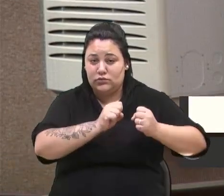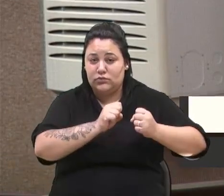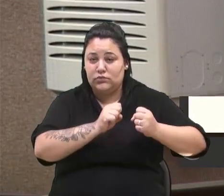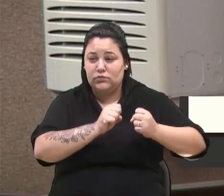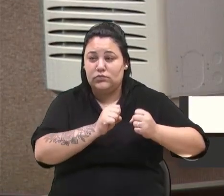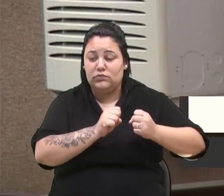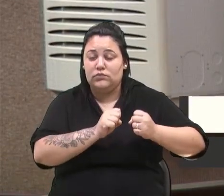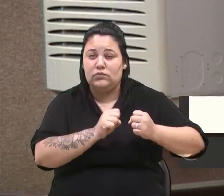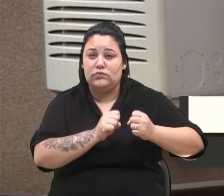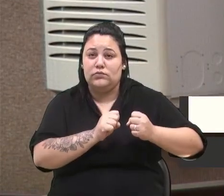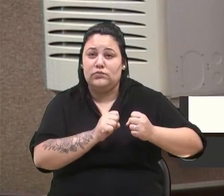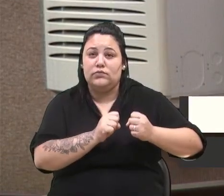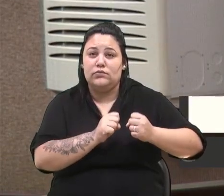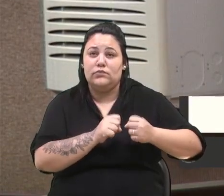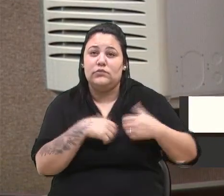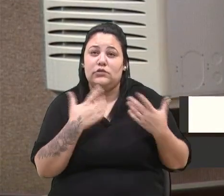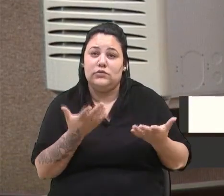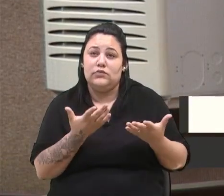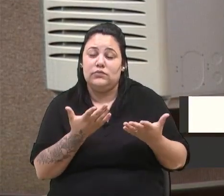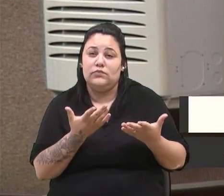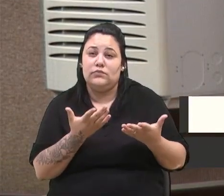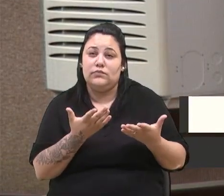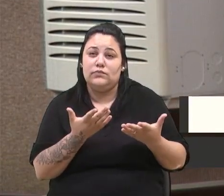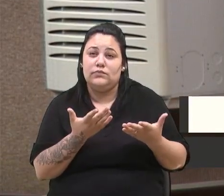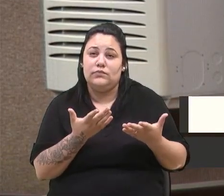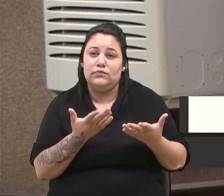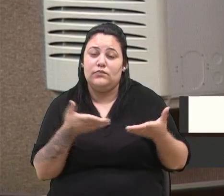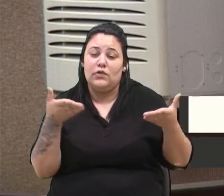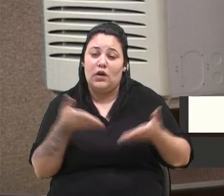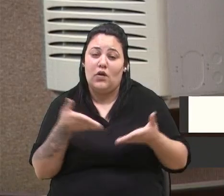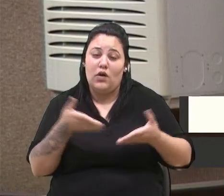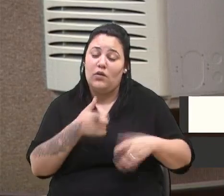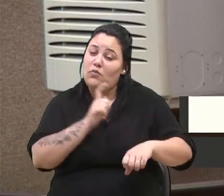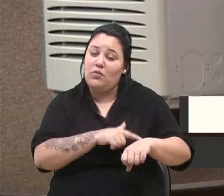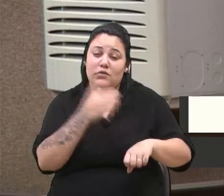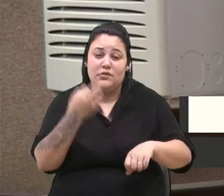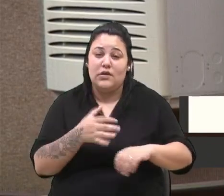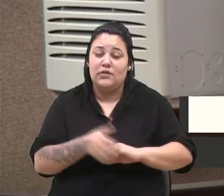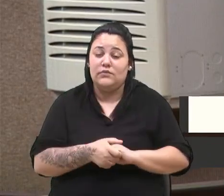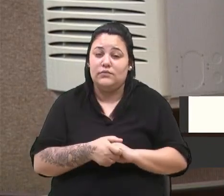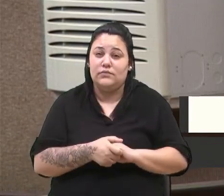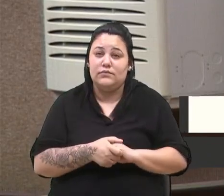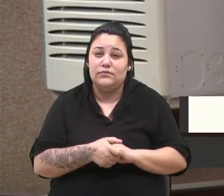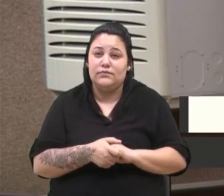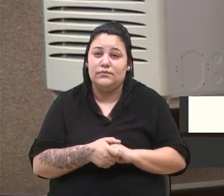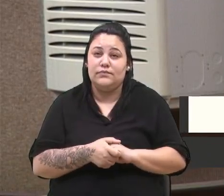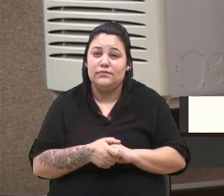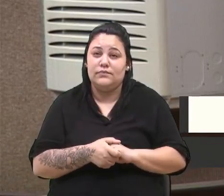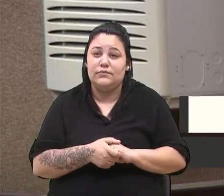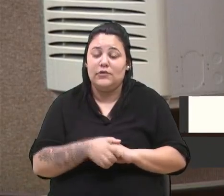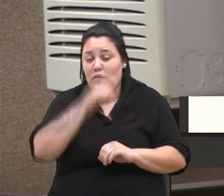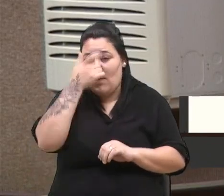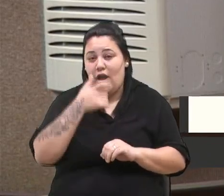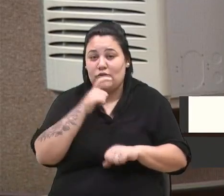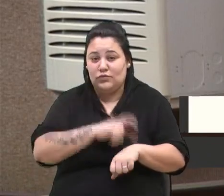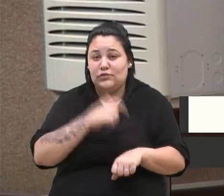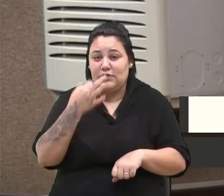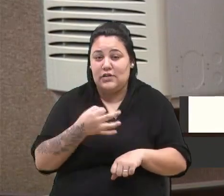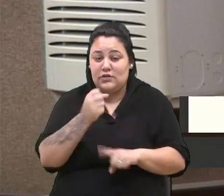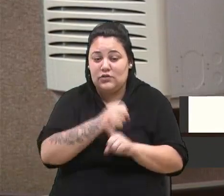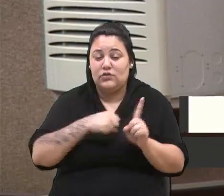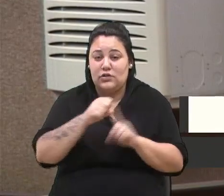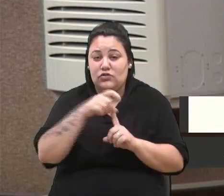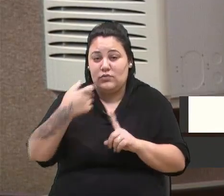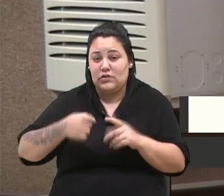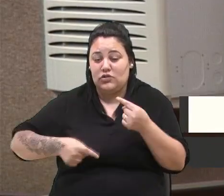então, esta concessão. Então, agora chega o momento. Então, acho que chegou no momento certo, vereador. A sociedade precisa